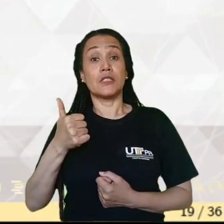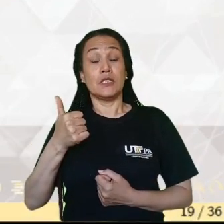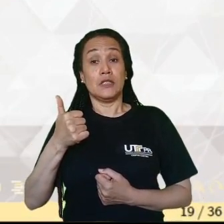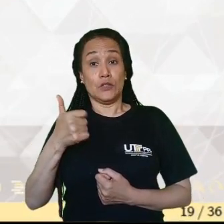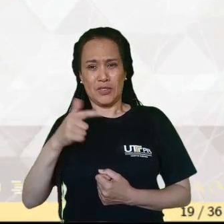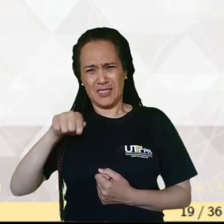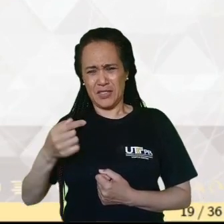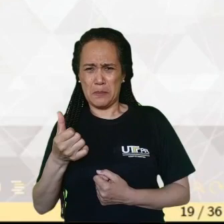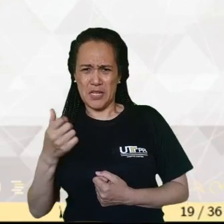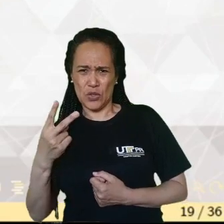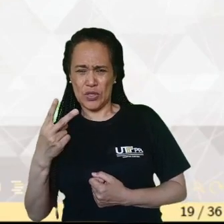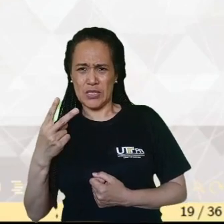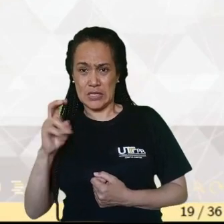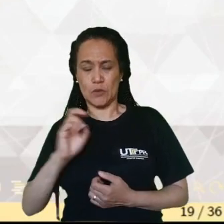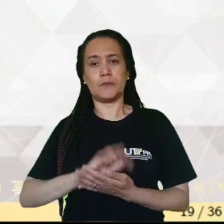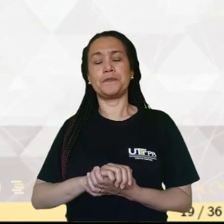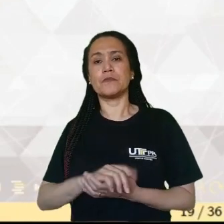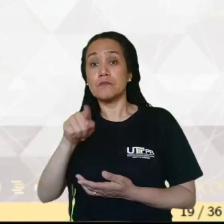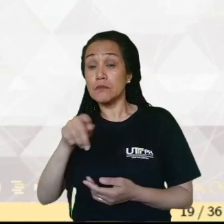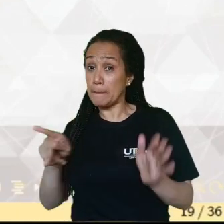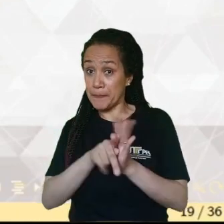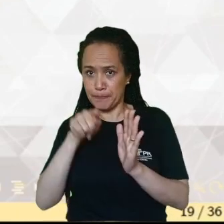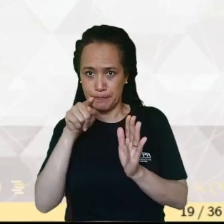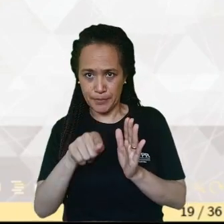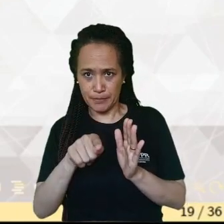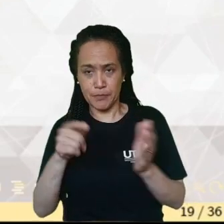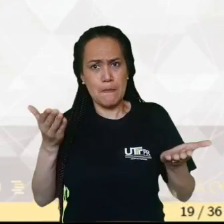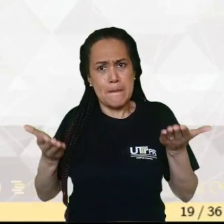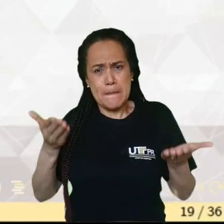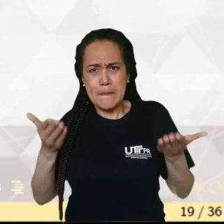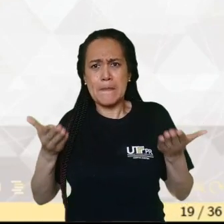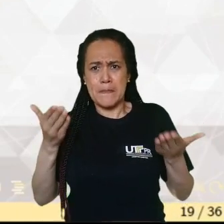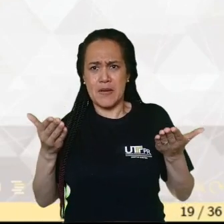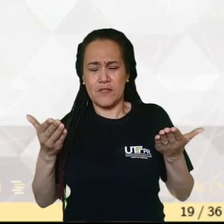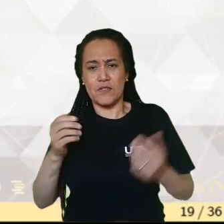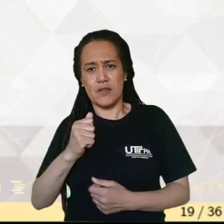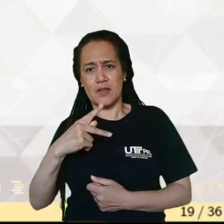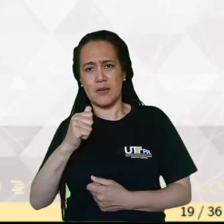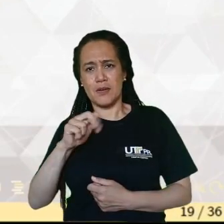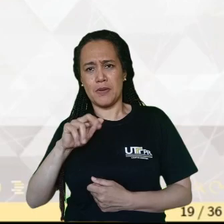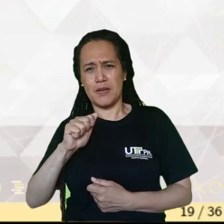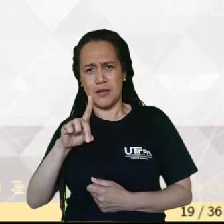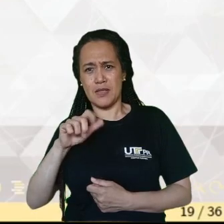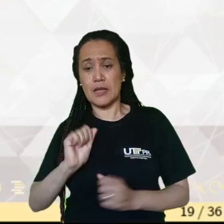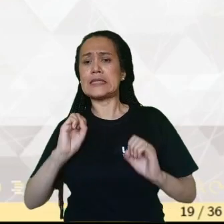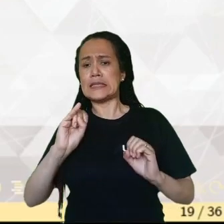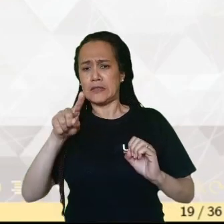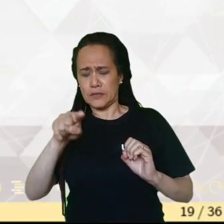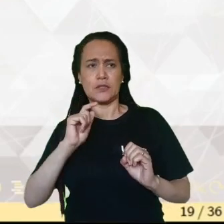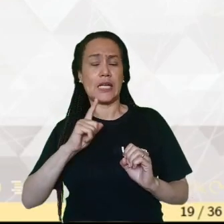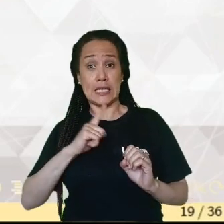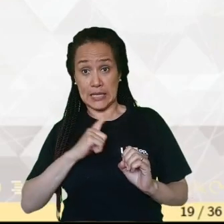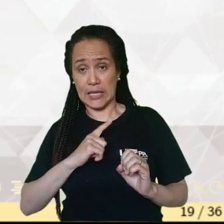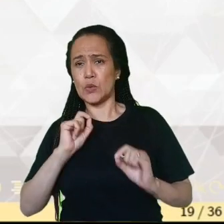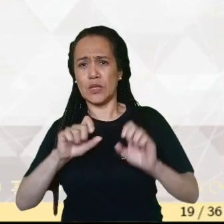aqui 12,625. Esta é a média, chamada a média aparada. No software R, quando você escreve, por exemplo, min